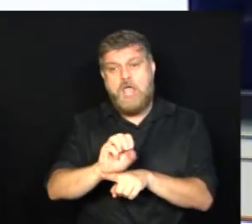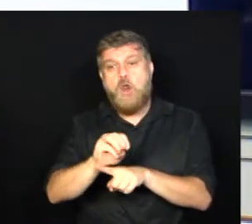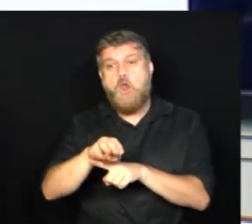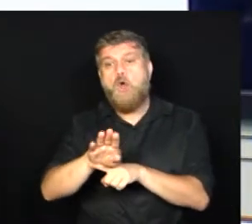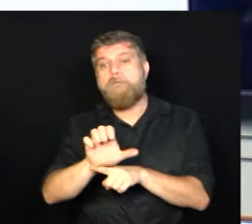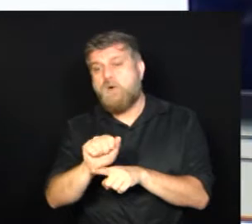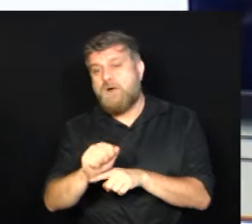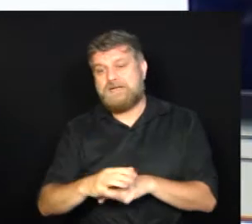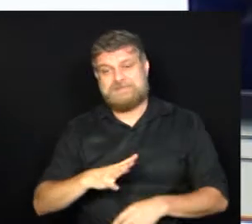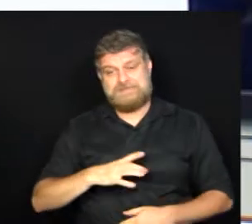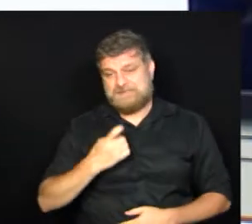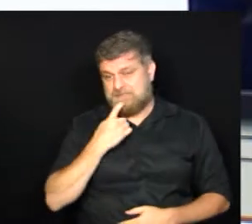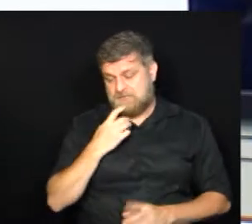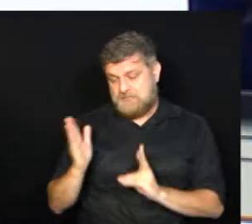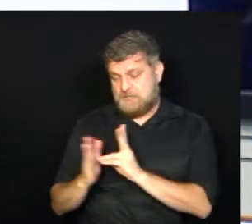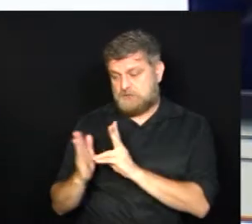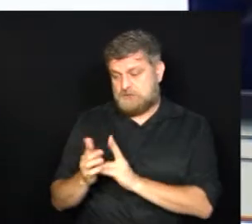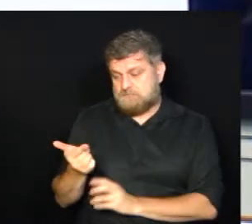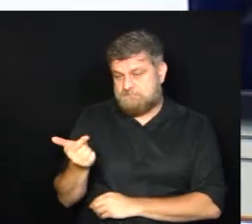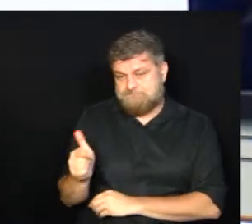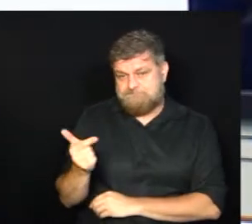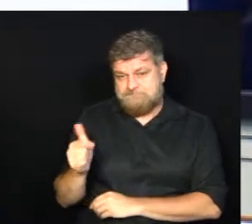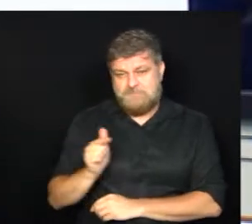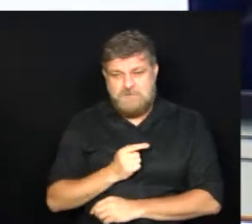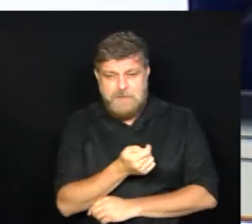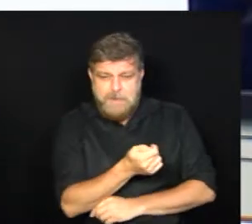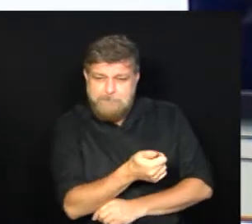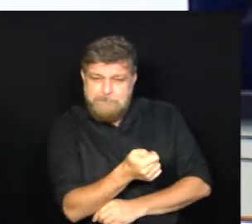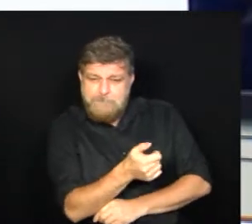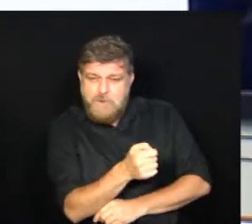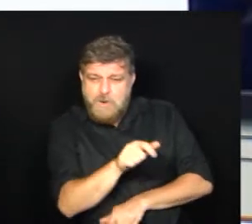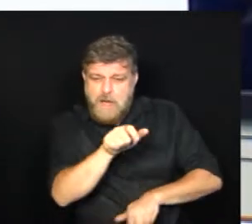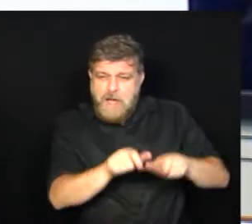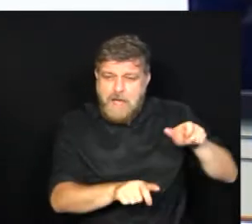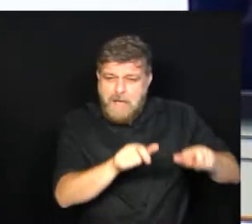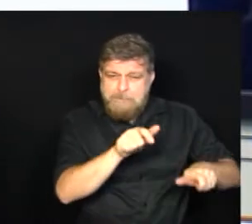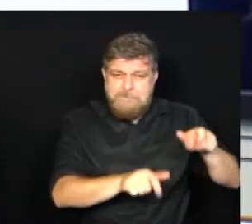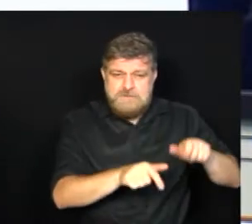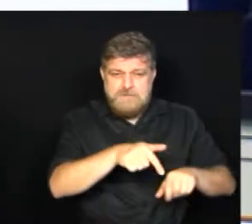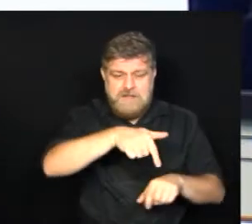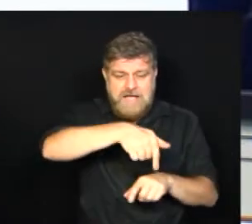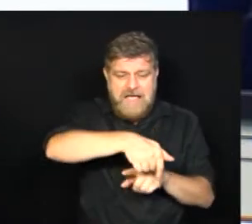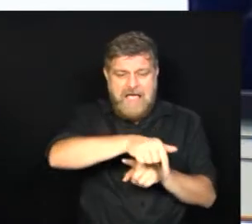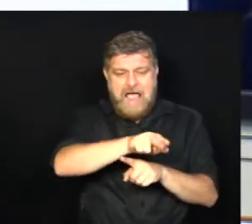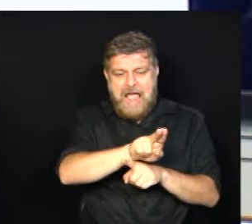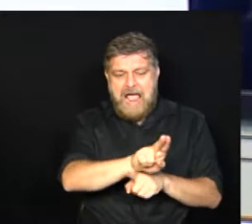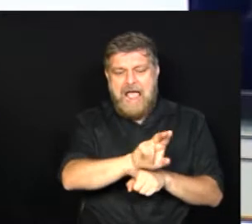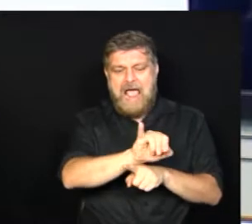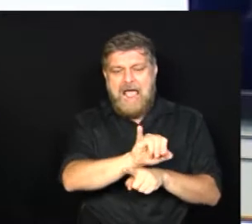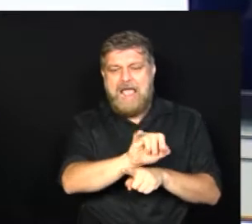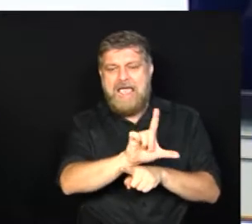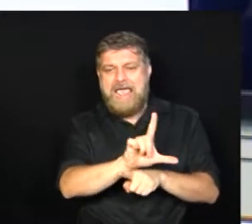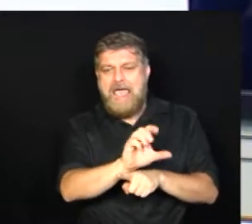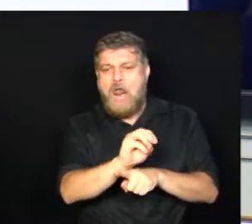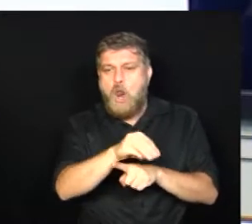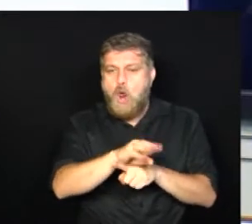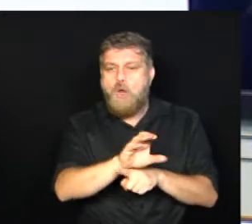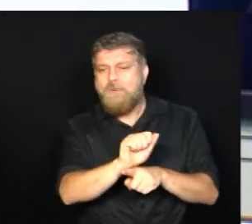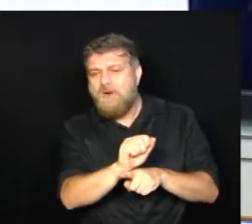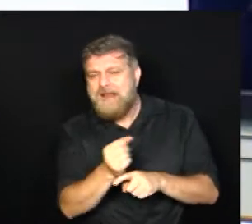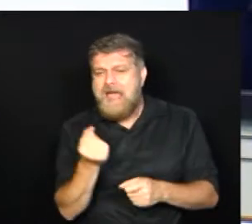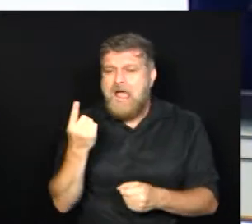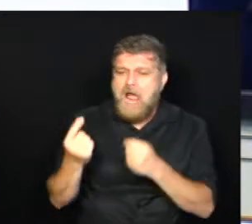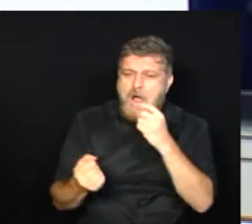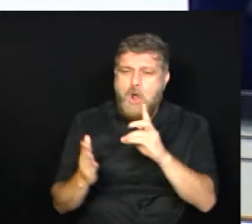população indígena, porém tem uma pequena população quilombola e talvez alguns indígenas